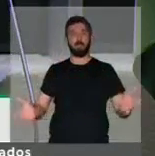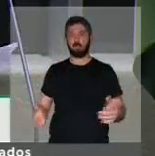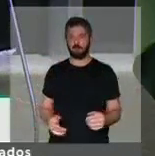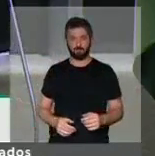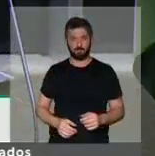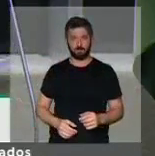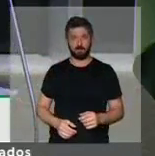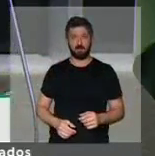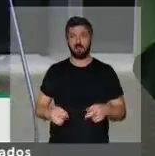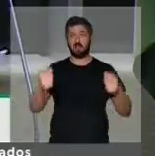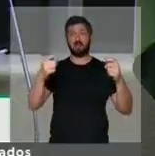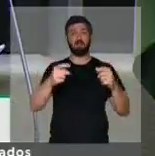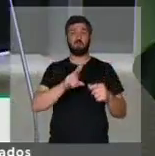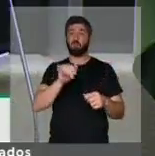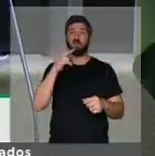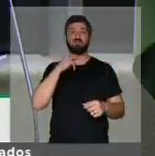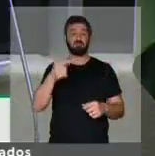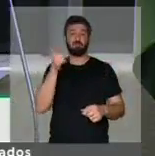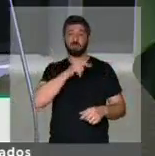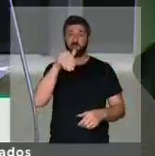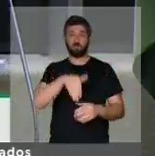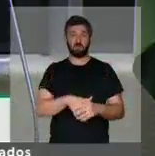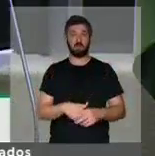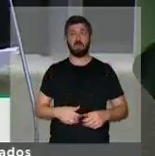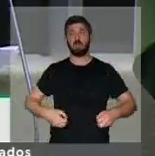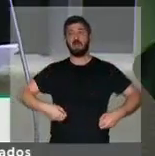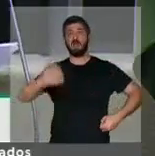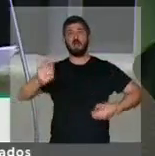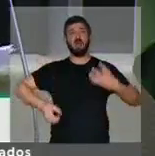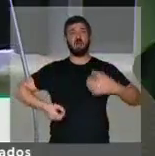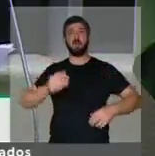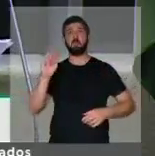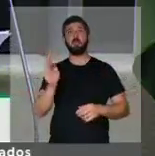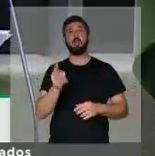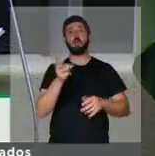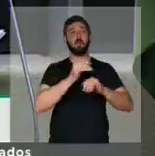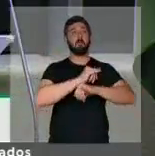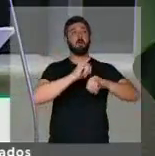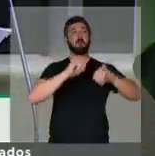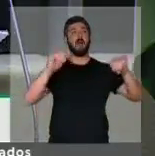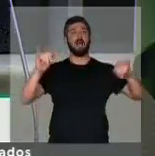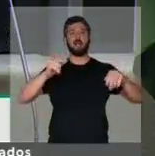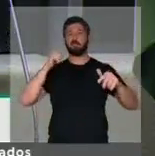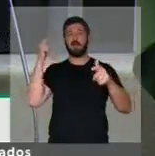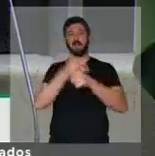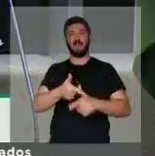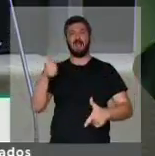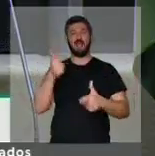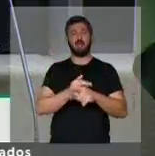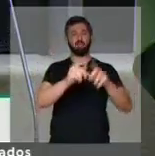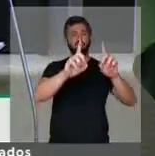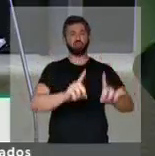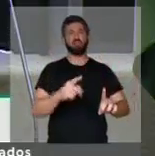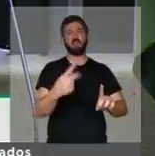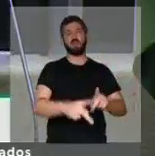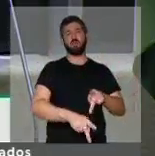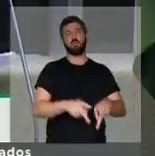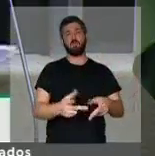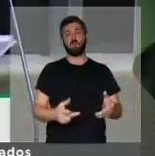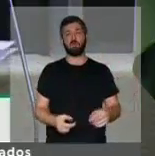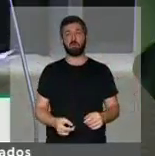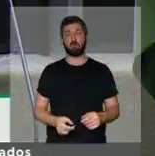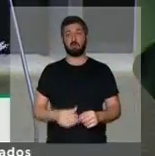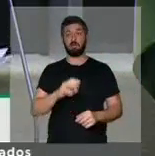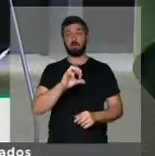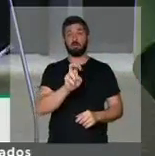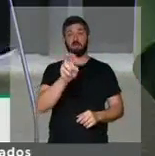de votação. Temer gasta fortunas do povo em propagandas para atacar seus direitos. Está rejeitado